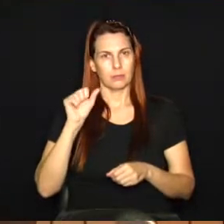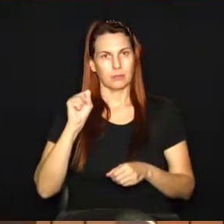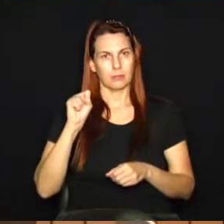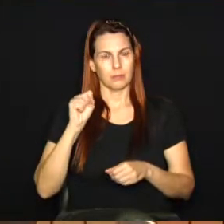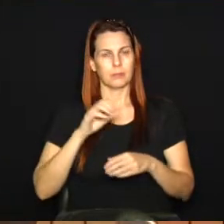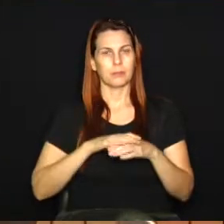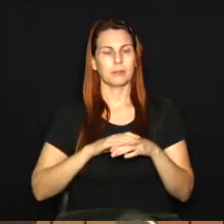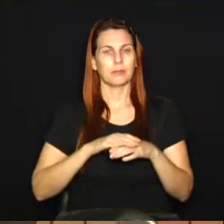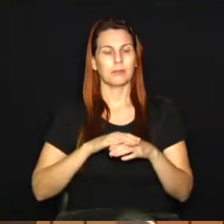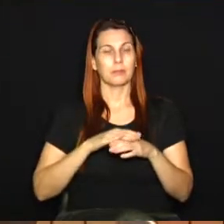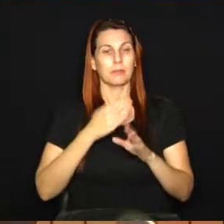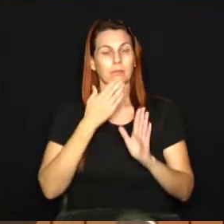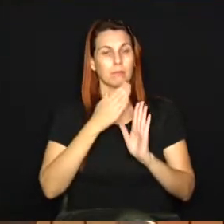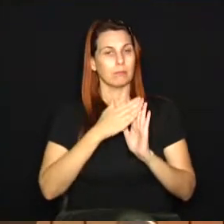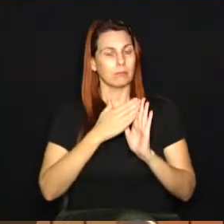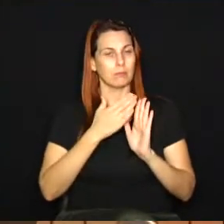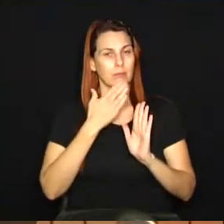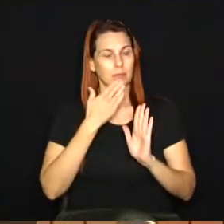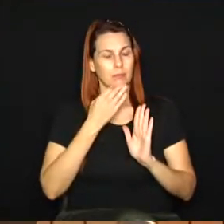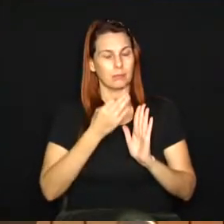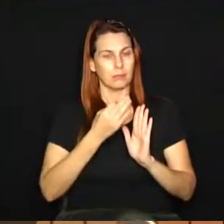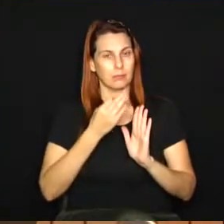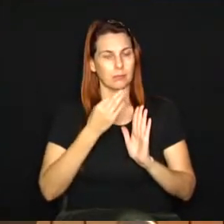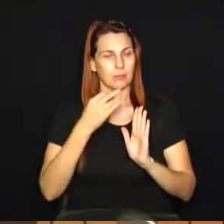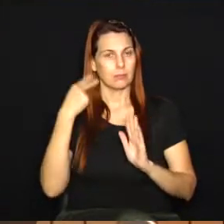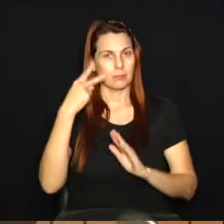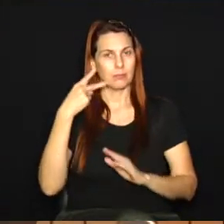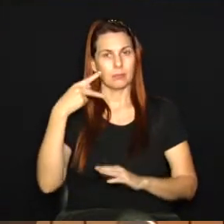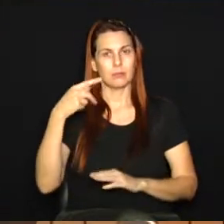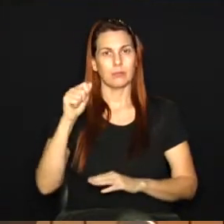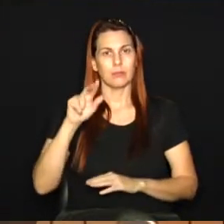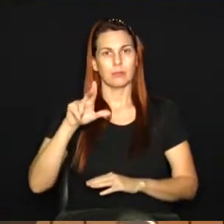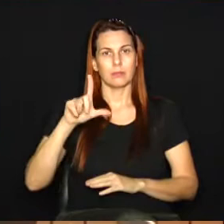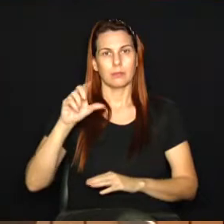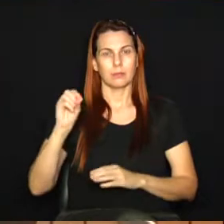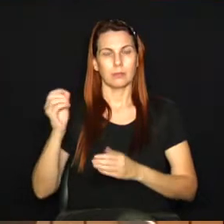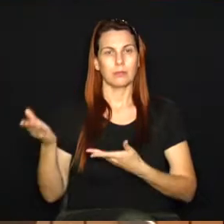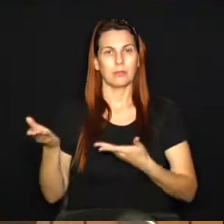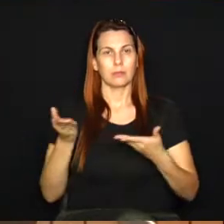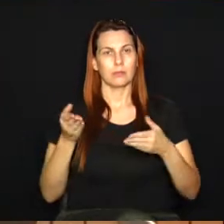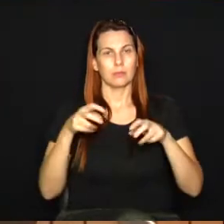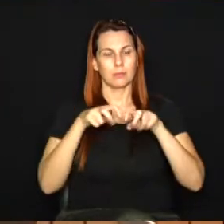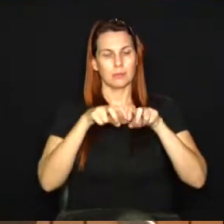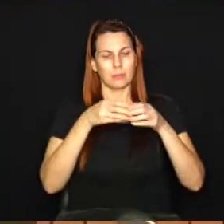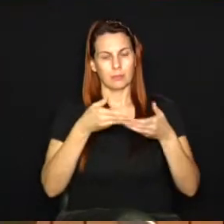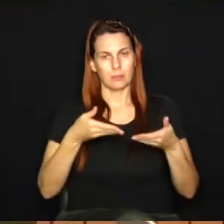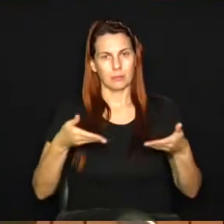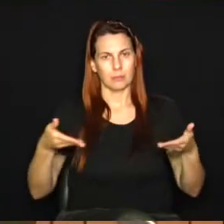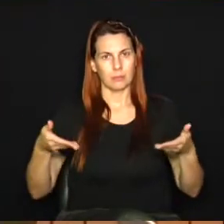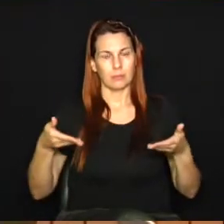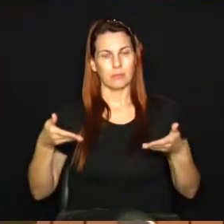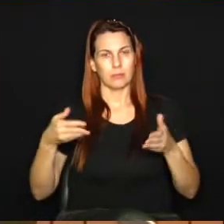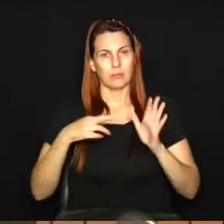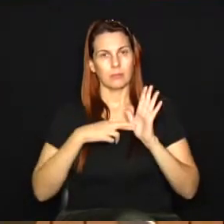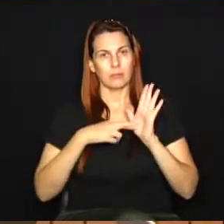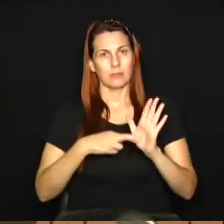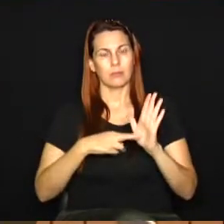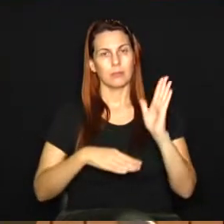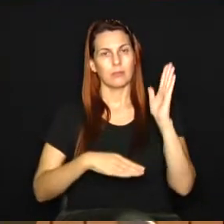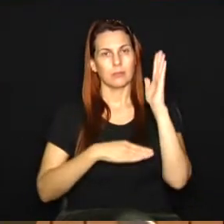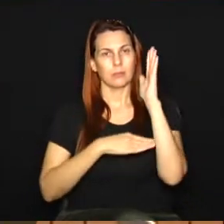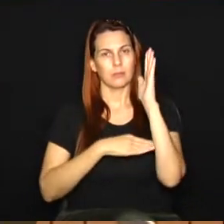vereador Paulo Haddad. Nós convidamos para compor a mesa, representando o presidente da Câmara Municipal de